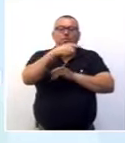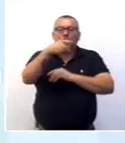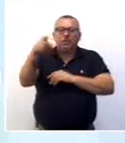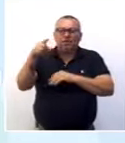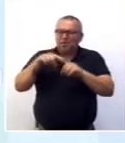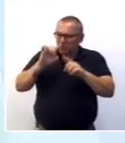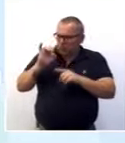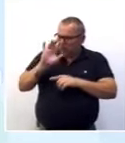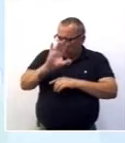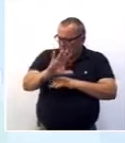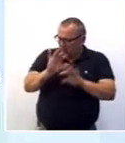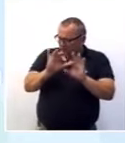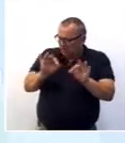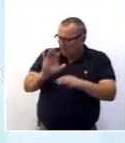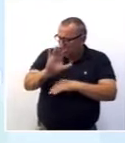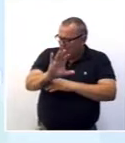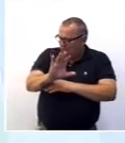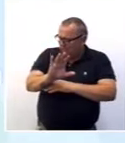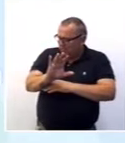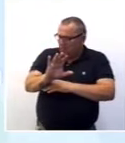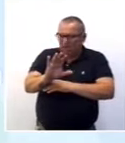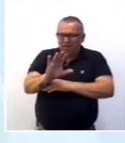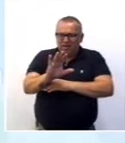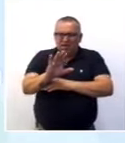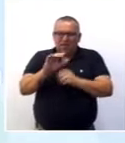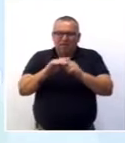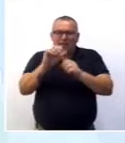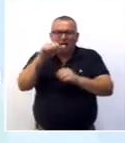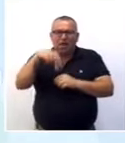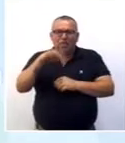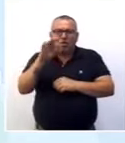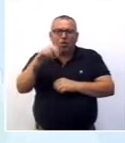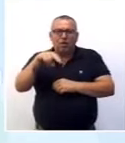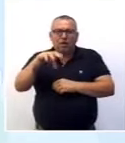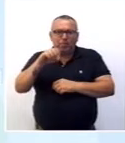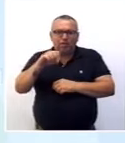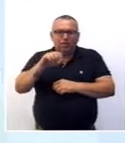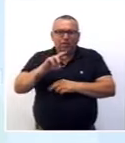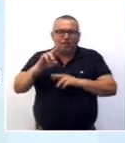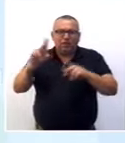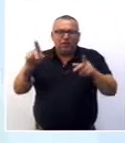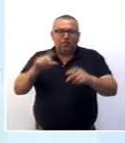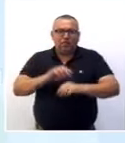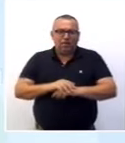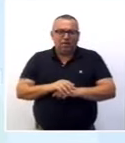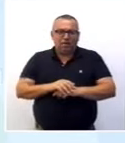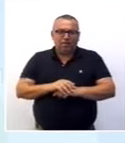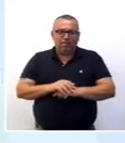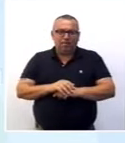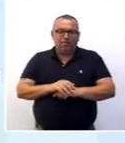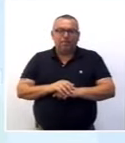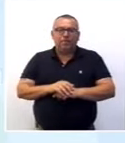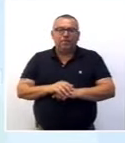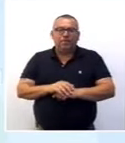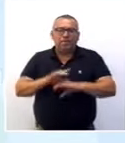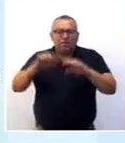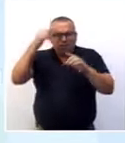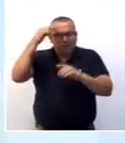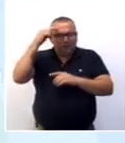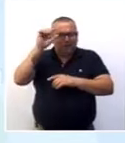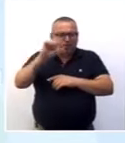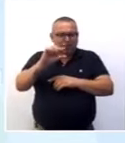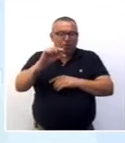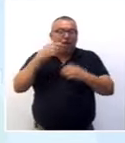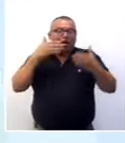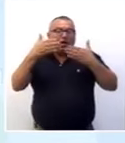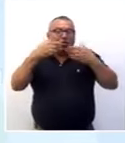que é só isso? Nós vamos ficar só na questão do antônimo? E para por aí? Vamos pensar um pouquinho? Lá no chat eu